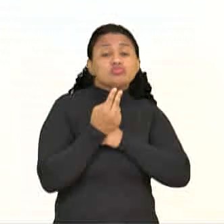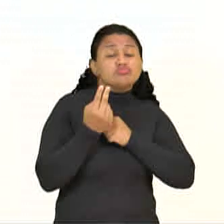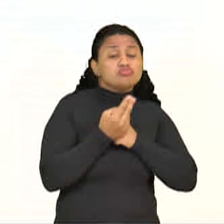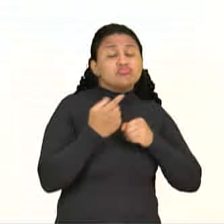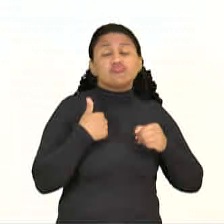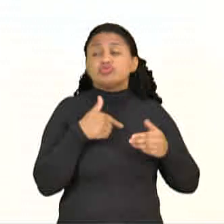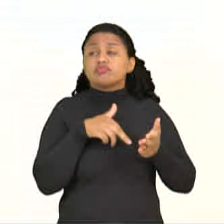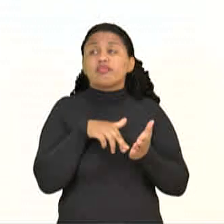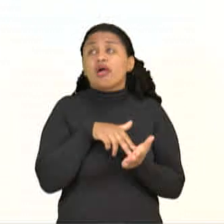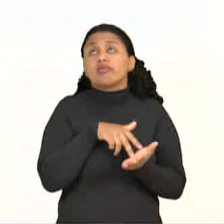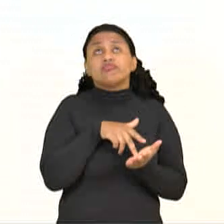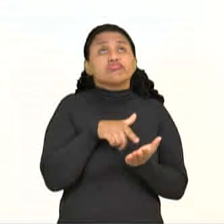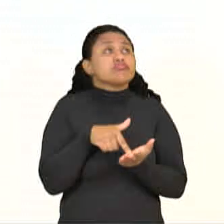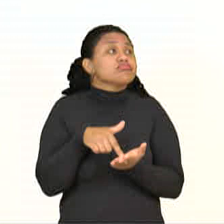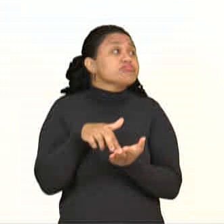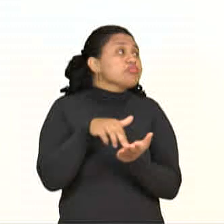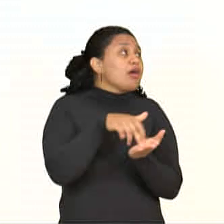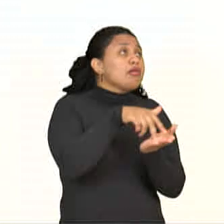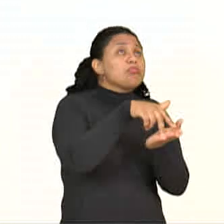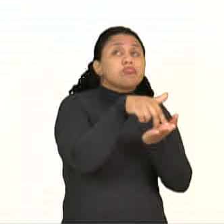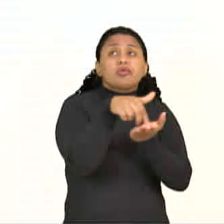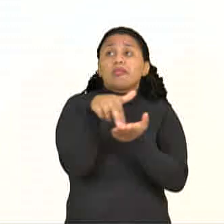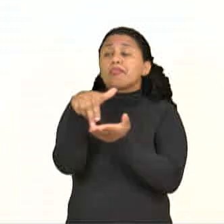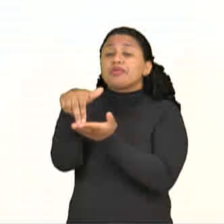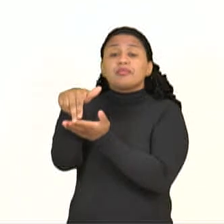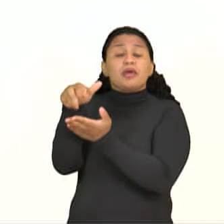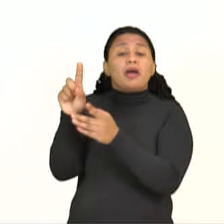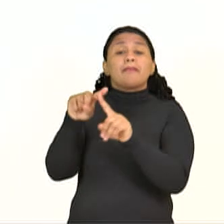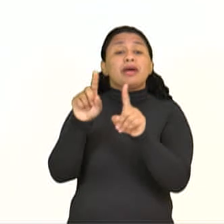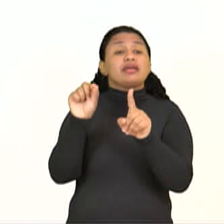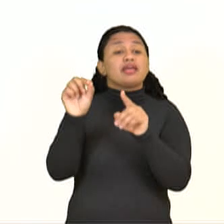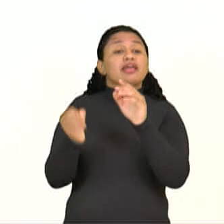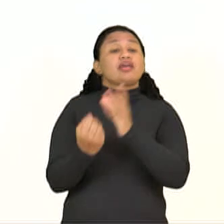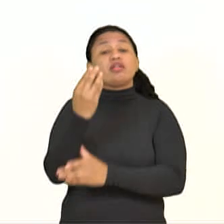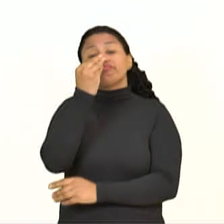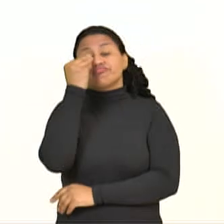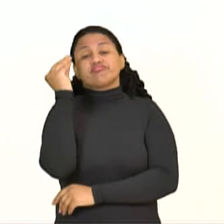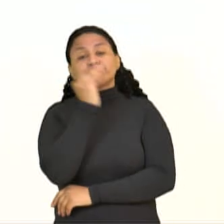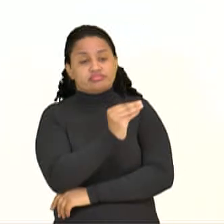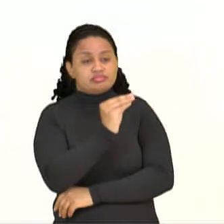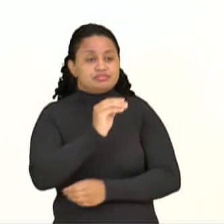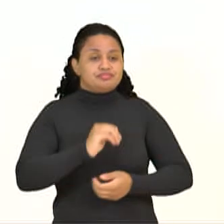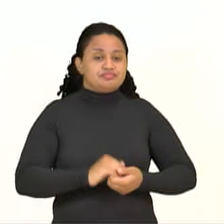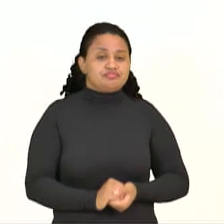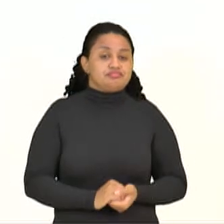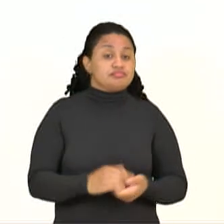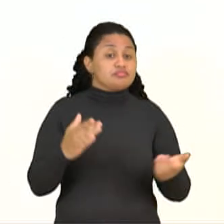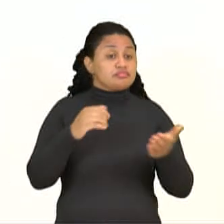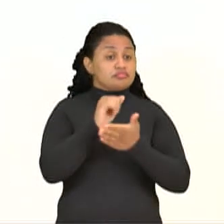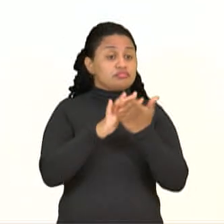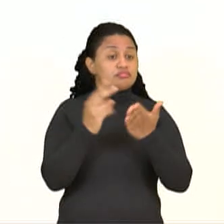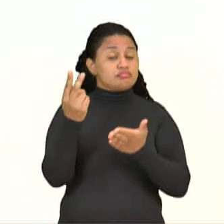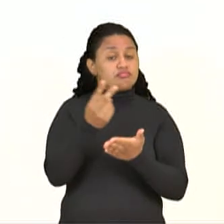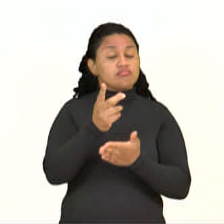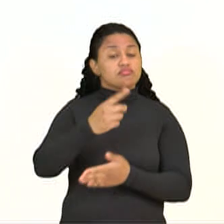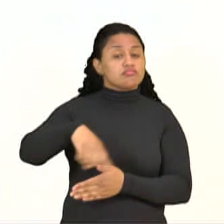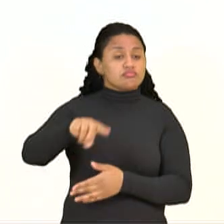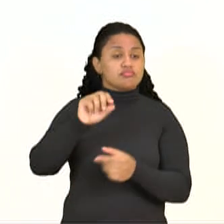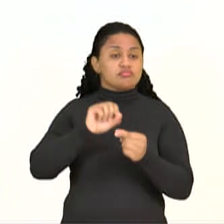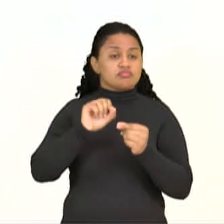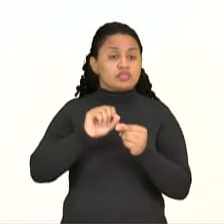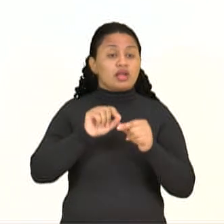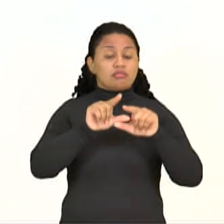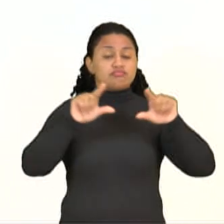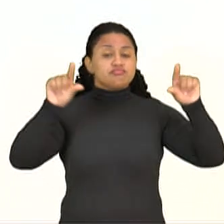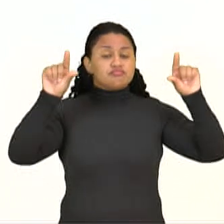vagar pelo mundo após a rejeição de seu criador. Atividade 2, então, para vocês, minha gente, atentem